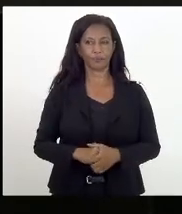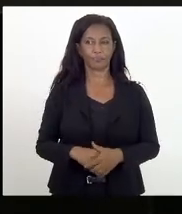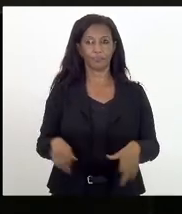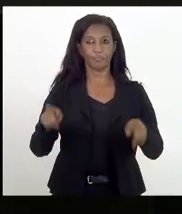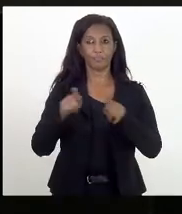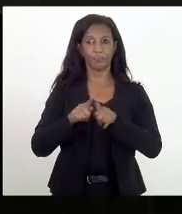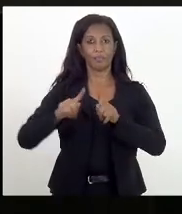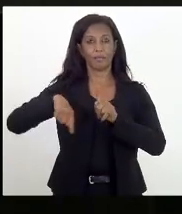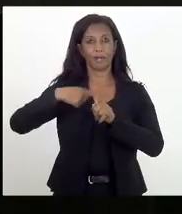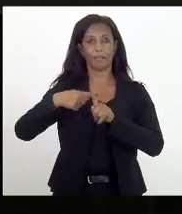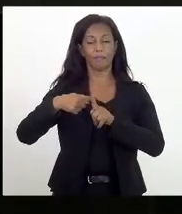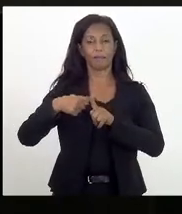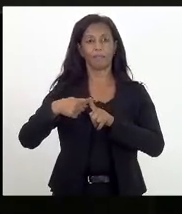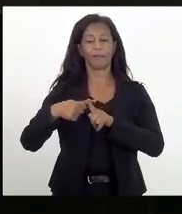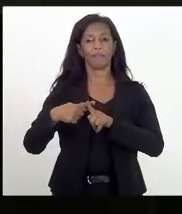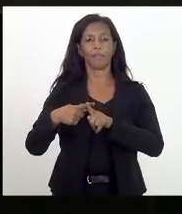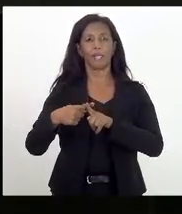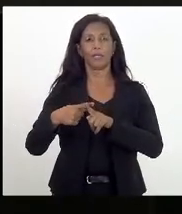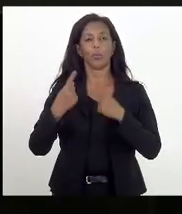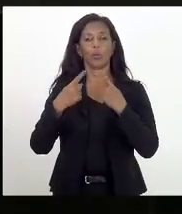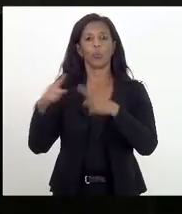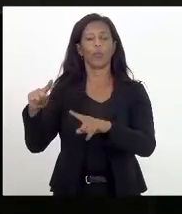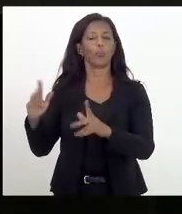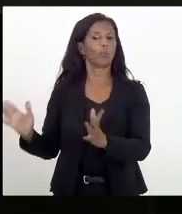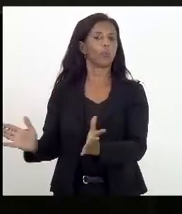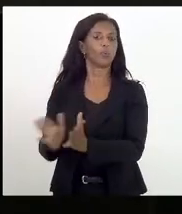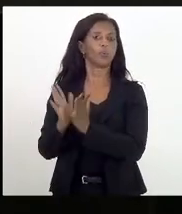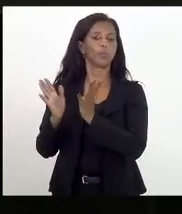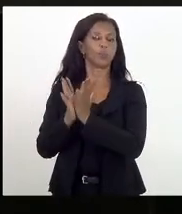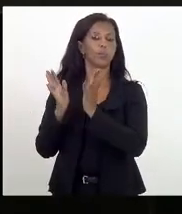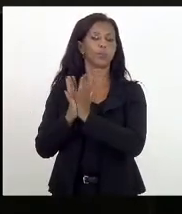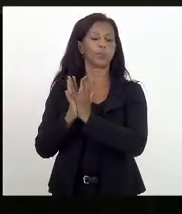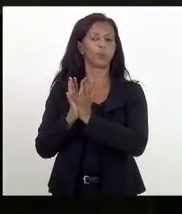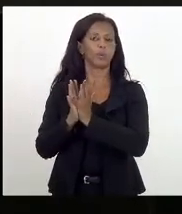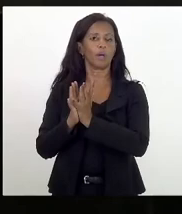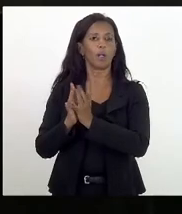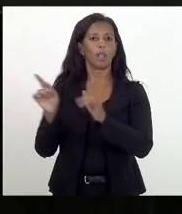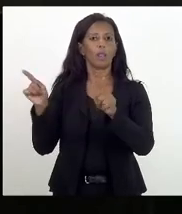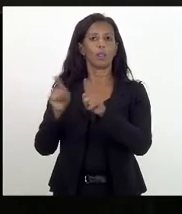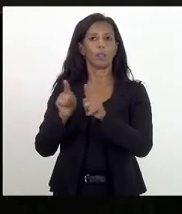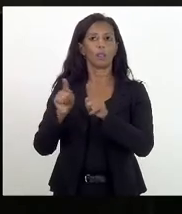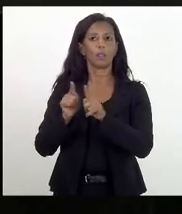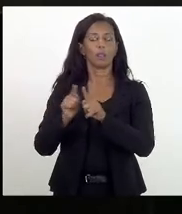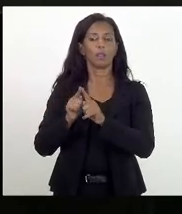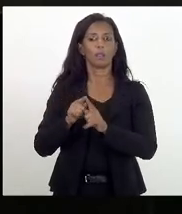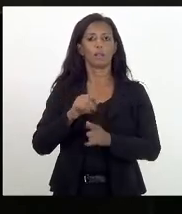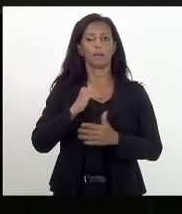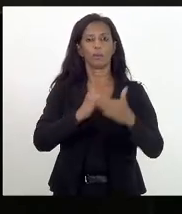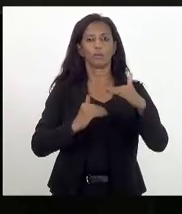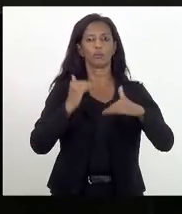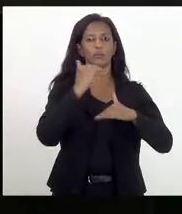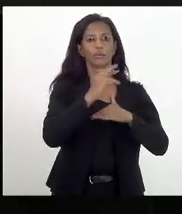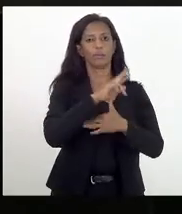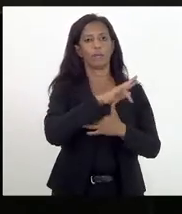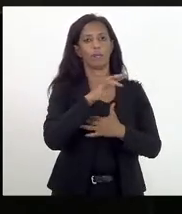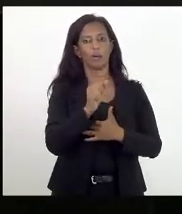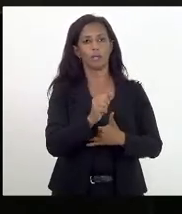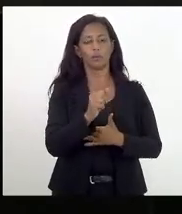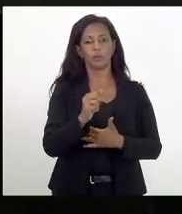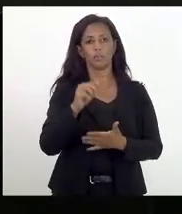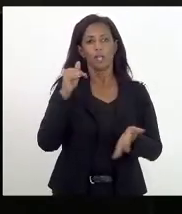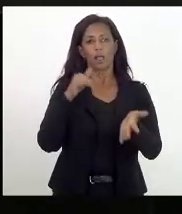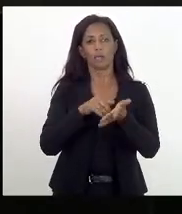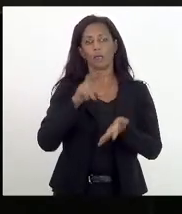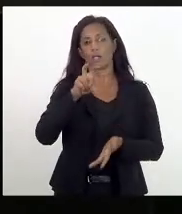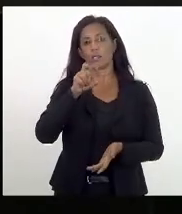disso mais enfrentamento a enfrentamento à pobreza abertura de linha de crédito já da e Rio para o supere RJ o financiamento de até